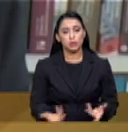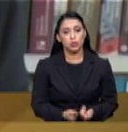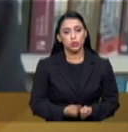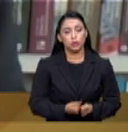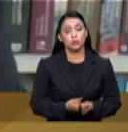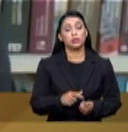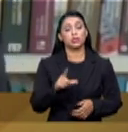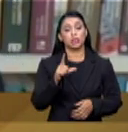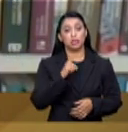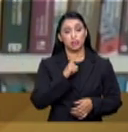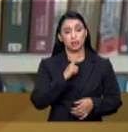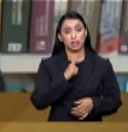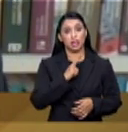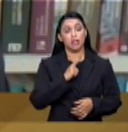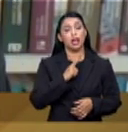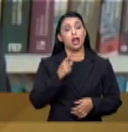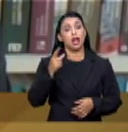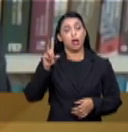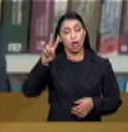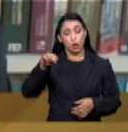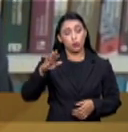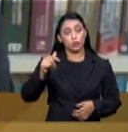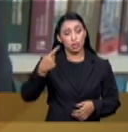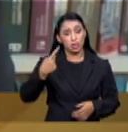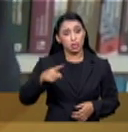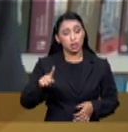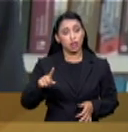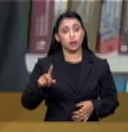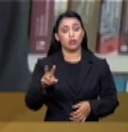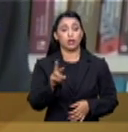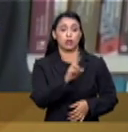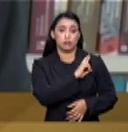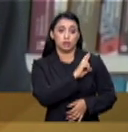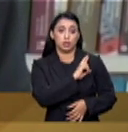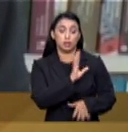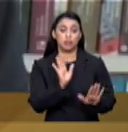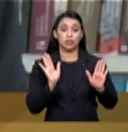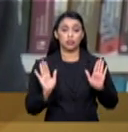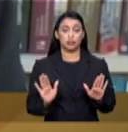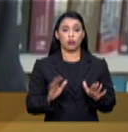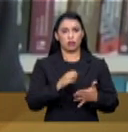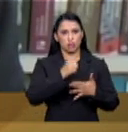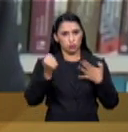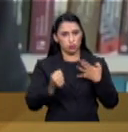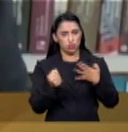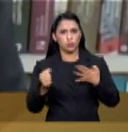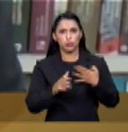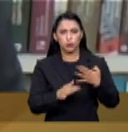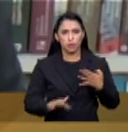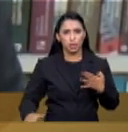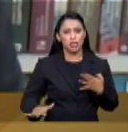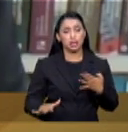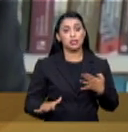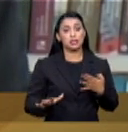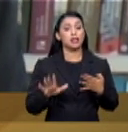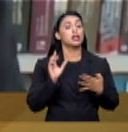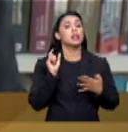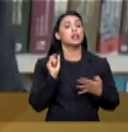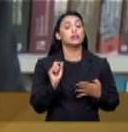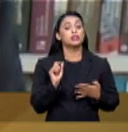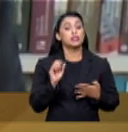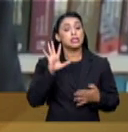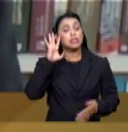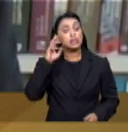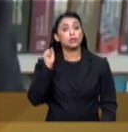definida pelo interesse da União. E também é da competência, da jurisprudência desse tribunal que somente a